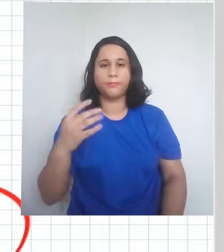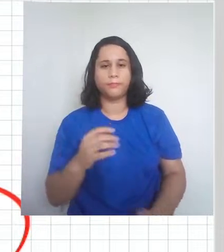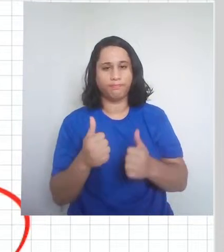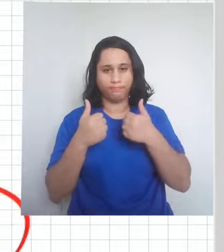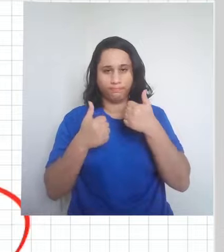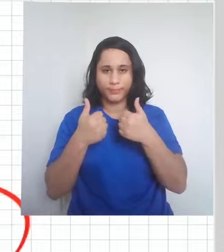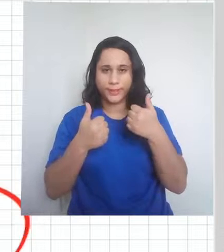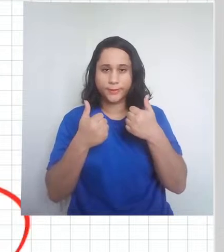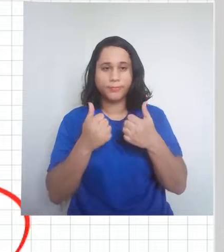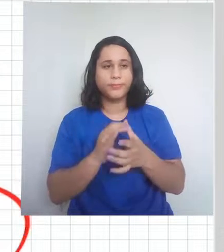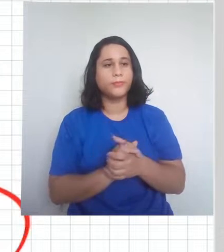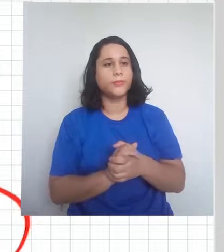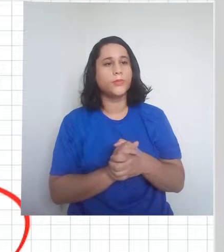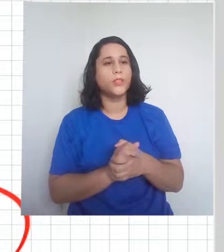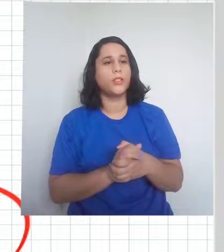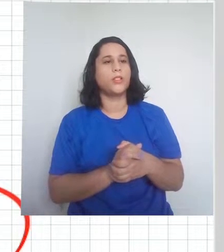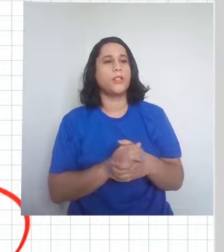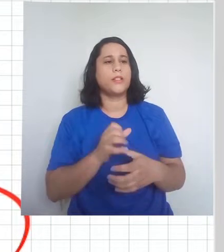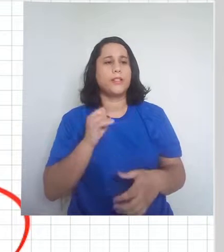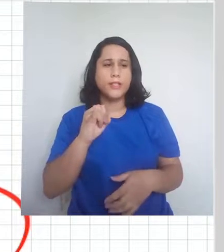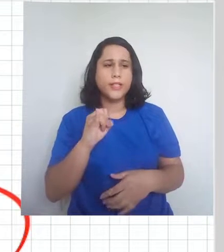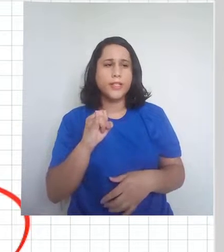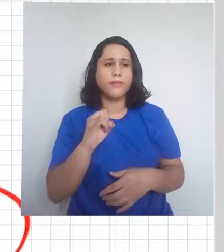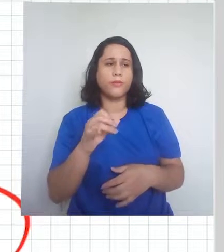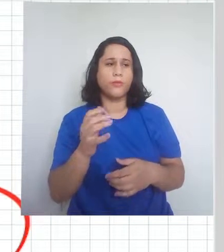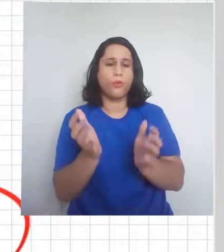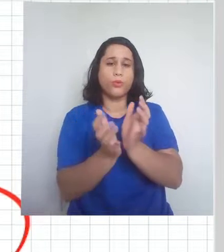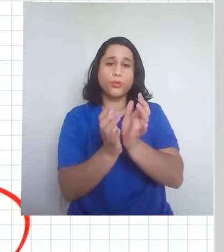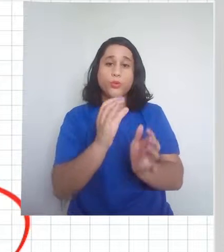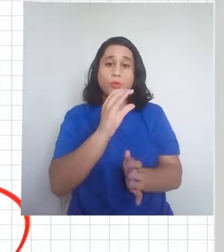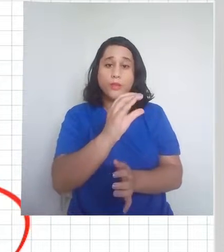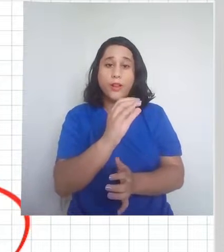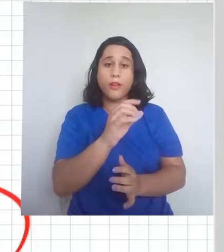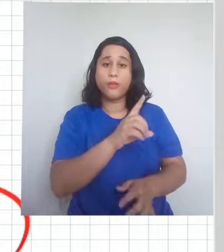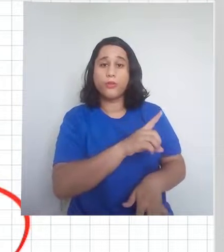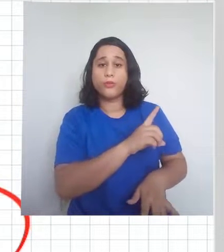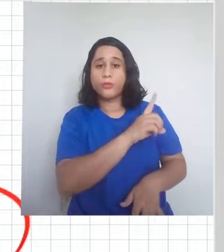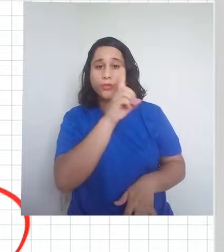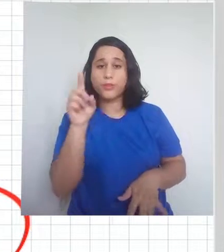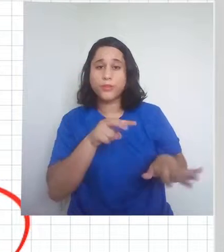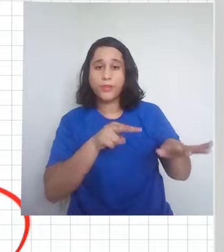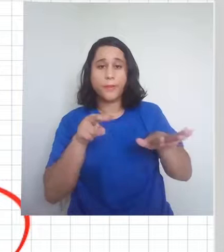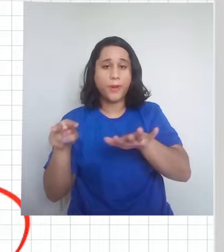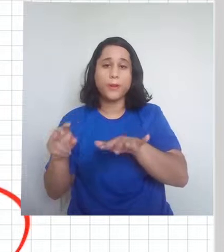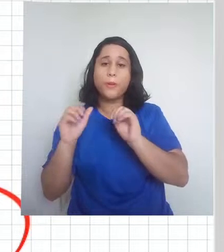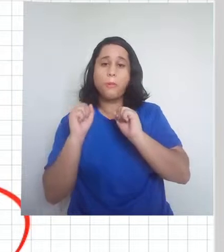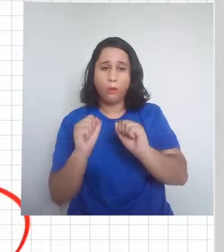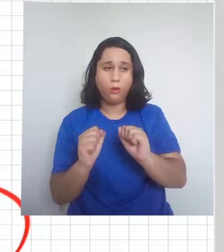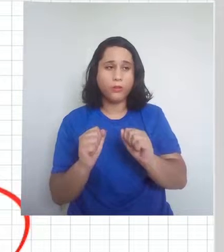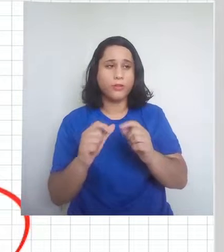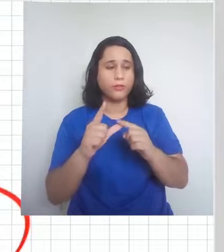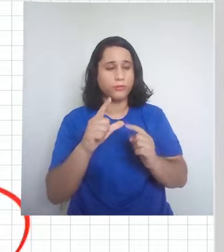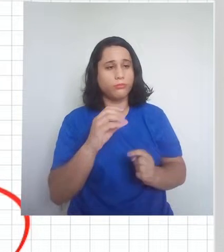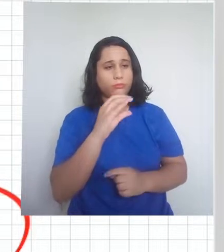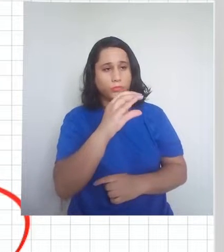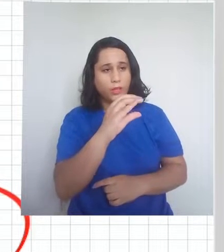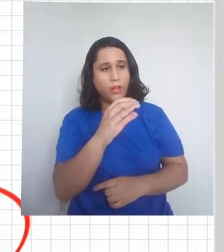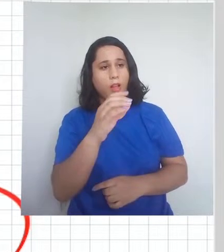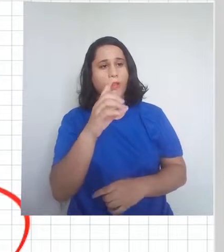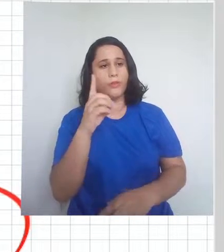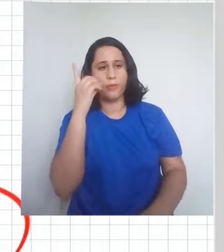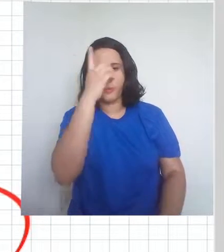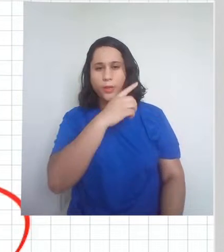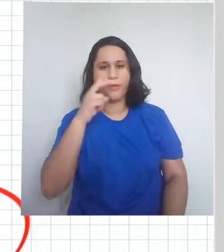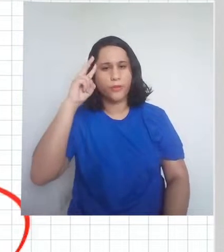Tá bom? Se fosse colocar os dias da semana, conjunto C, aí você colocaria, faz a bola, aí você bota domingo, segunda, terça,